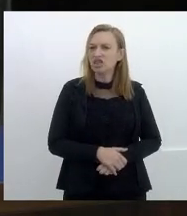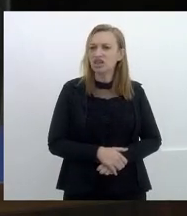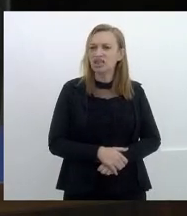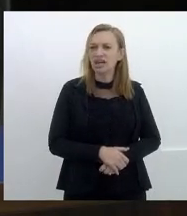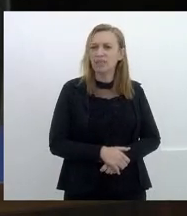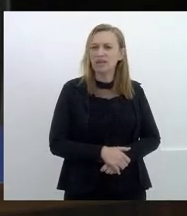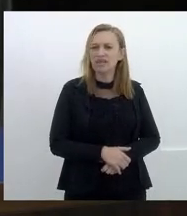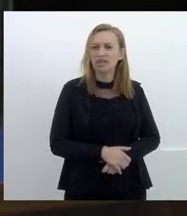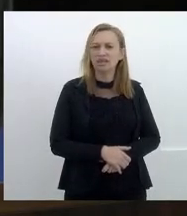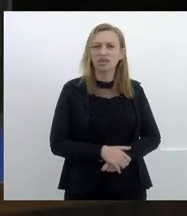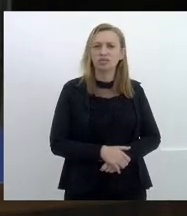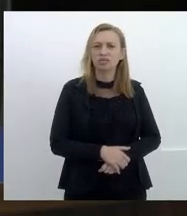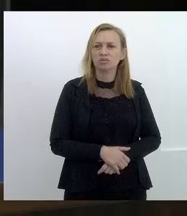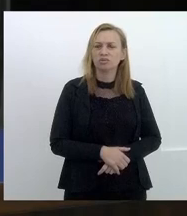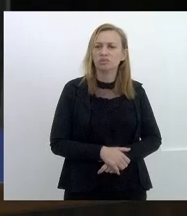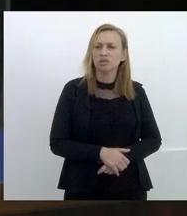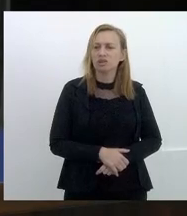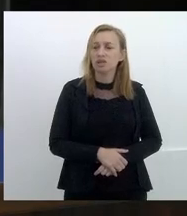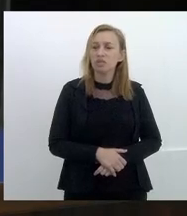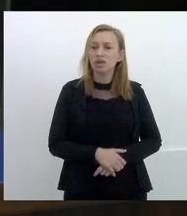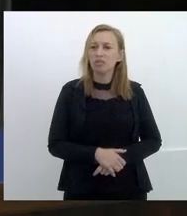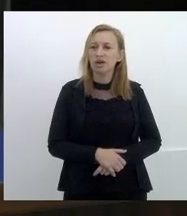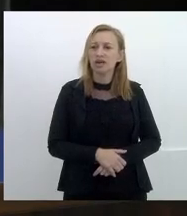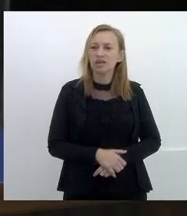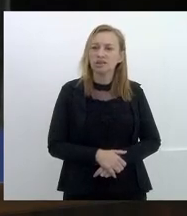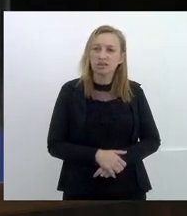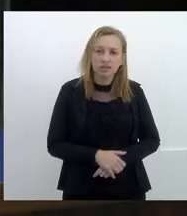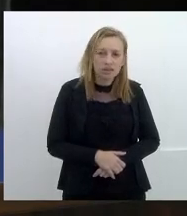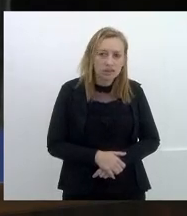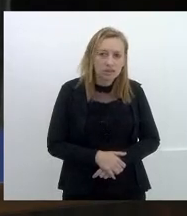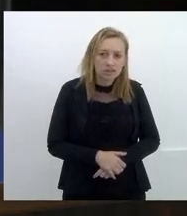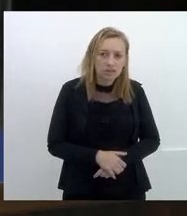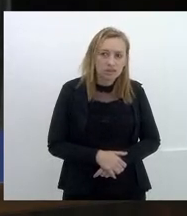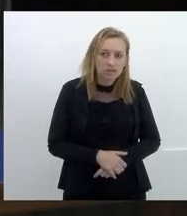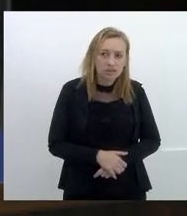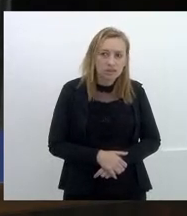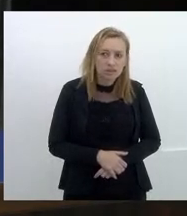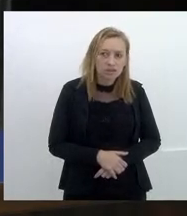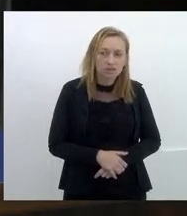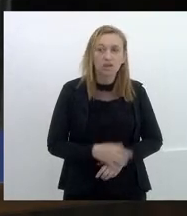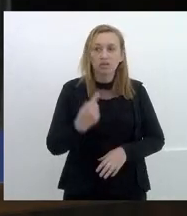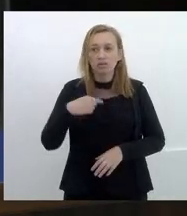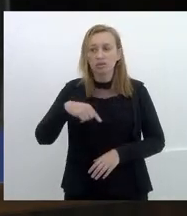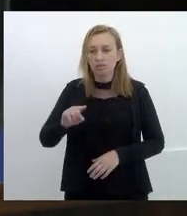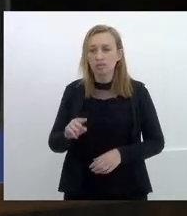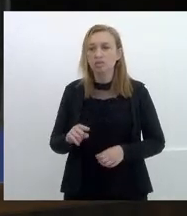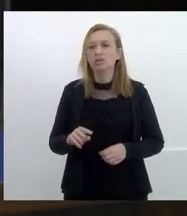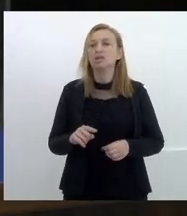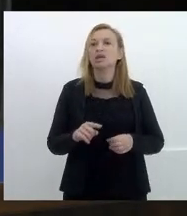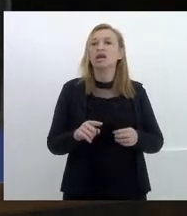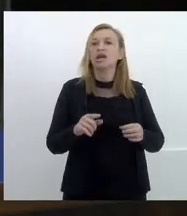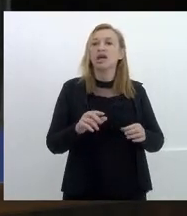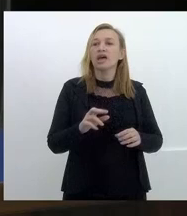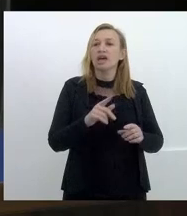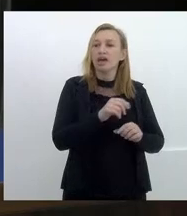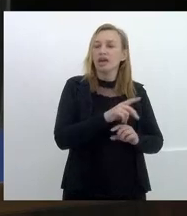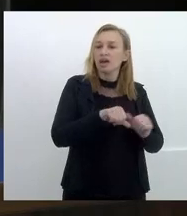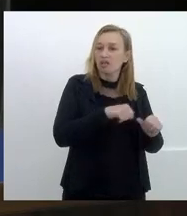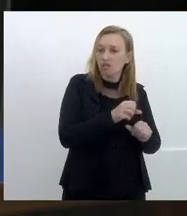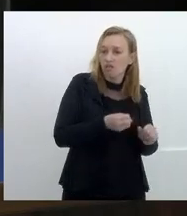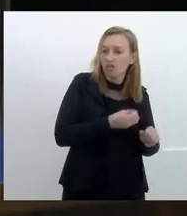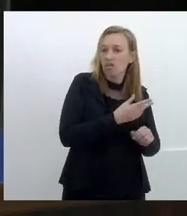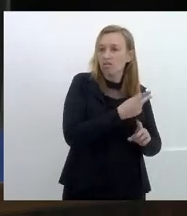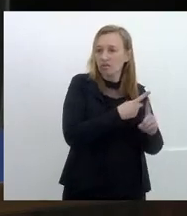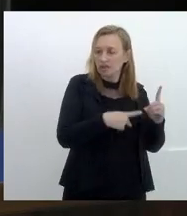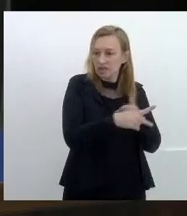Reformas e 1988 né houve uma reforma da Previdência e naquela reforma é